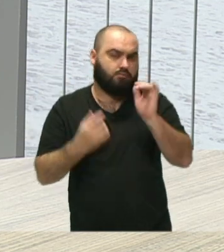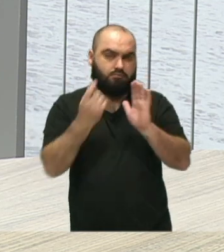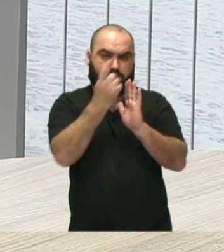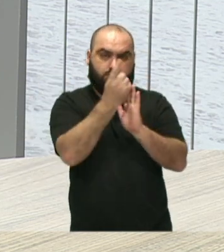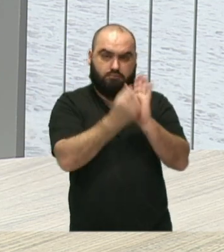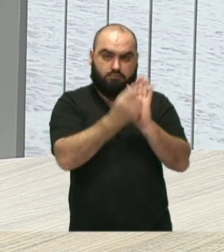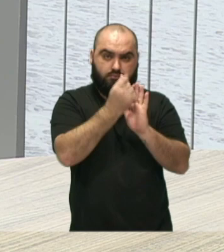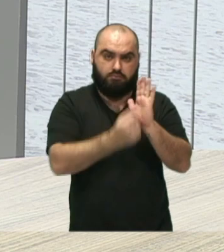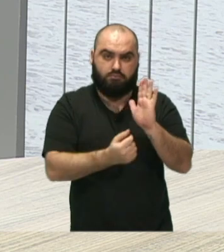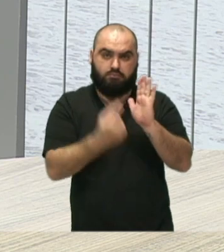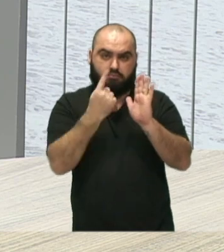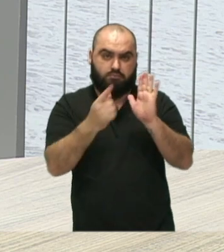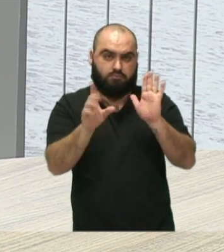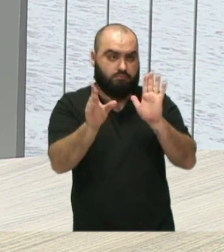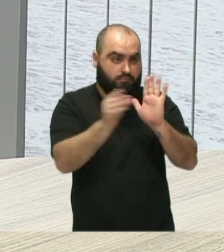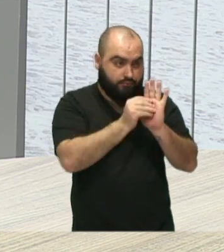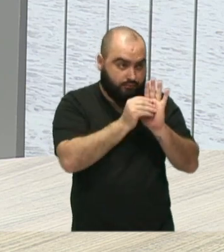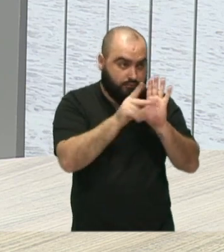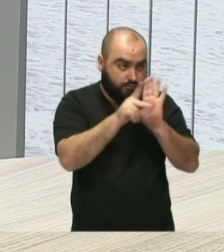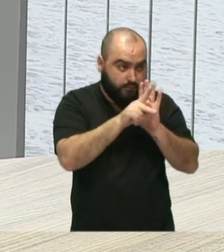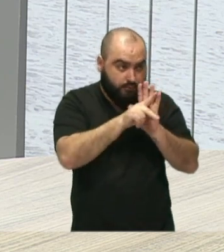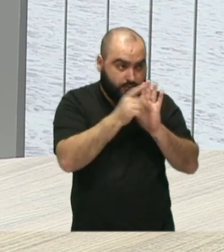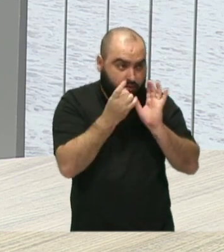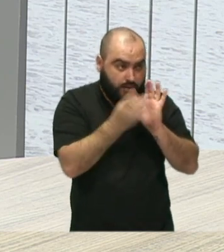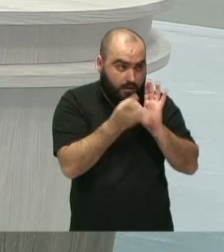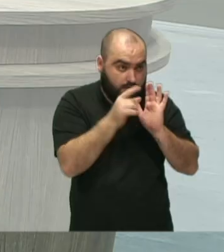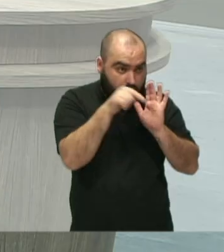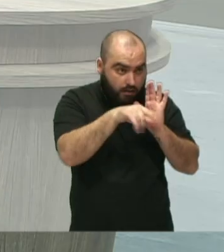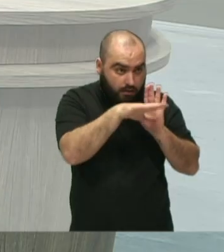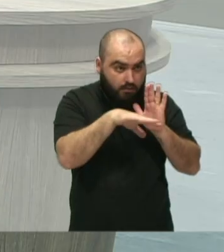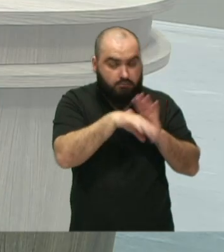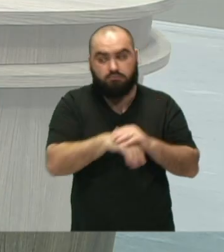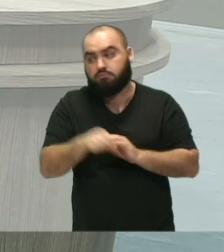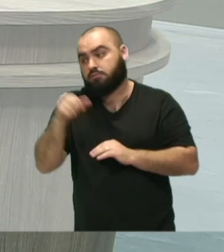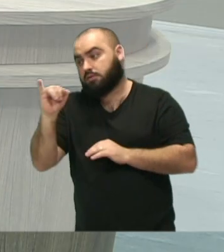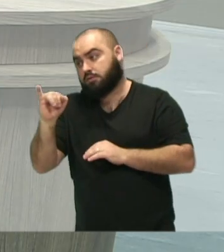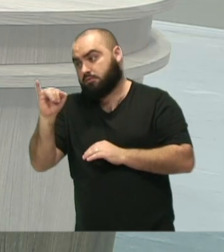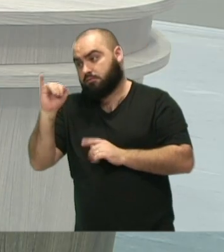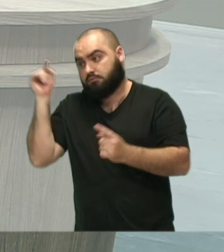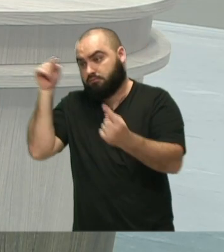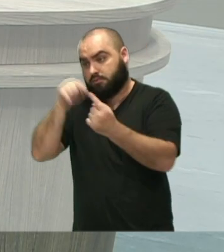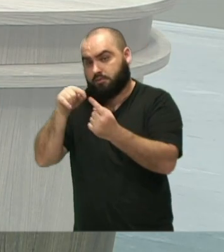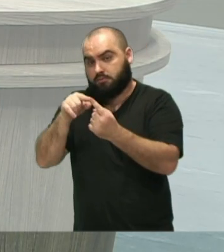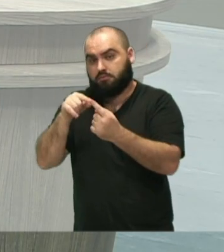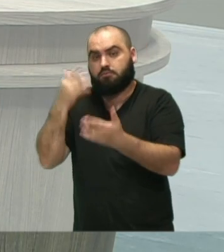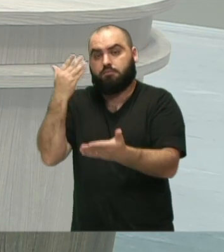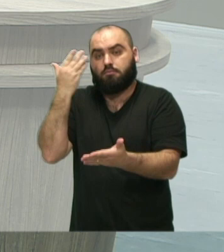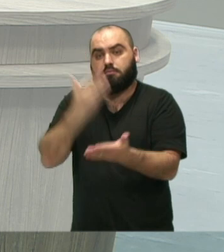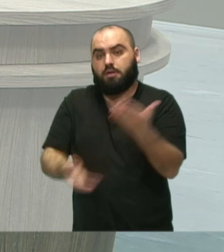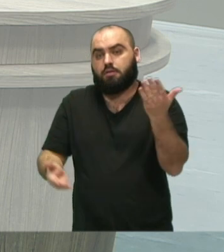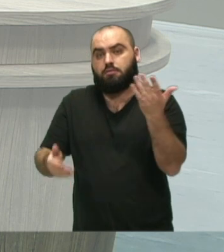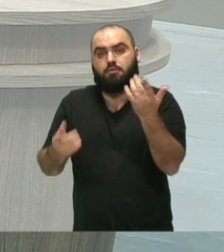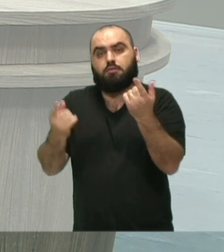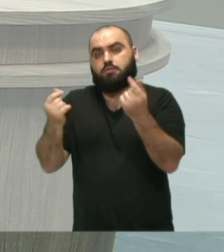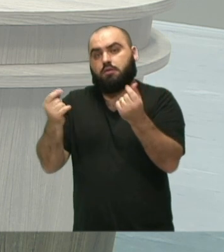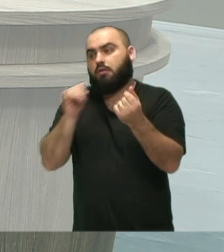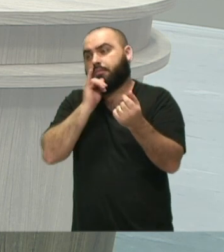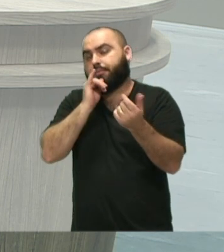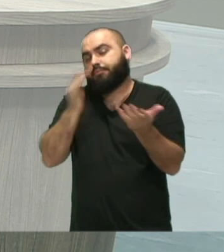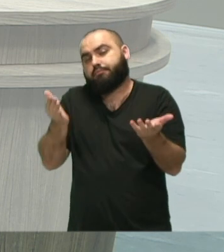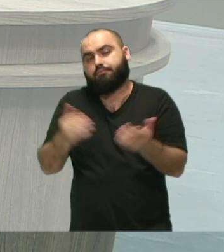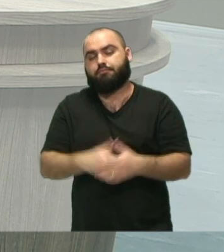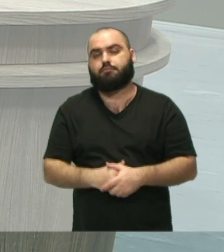orçamento um item atrelado, específico para esse programa. Se você não cumprir essa meta, você perde determinada verba, por